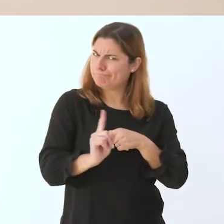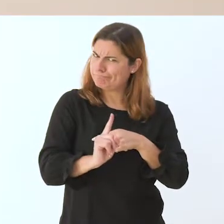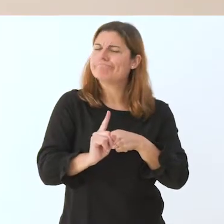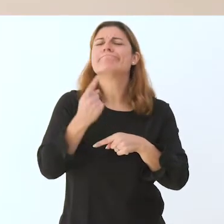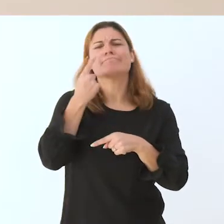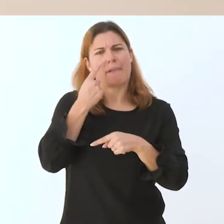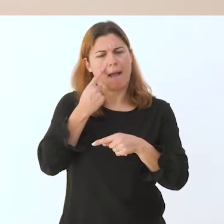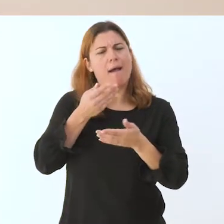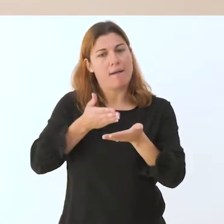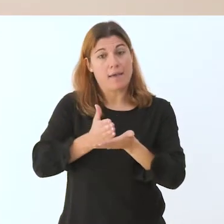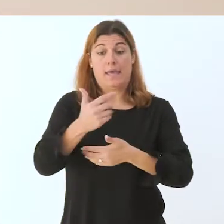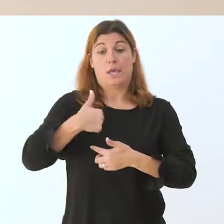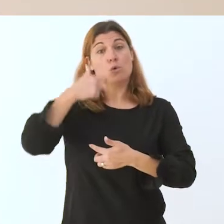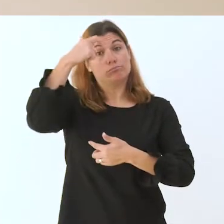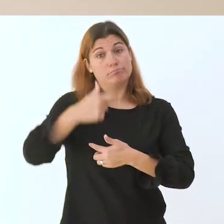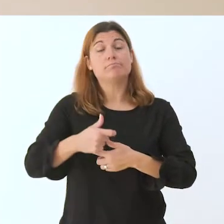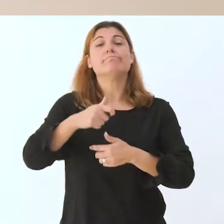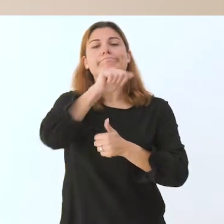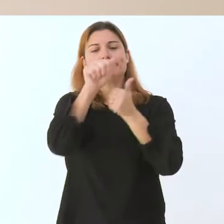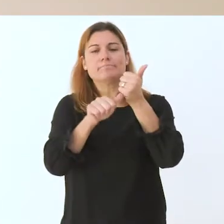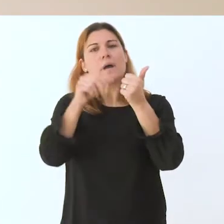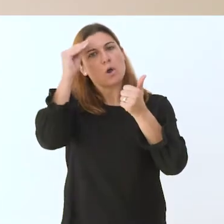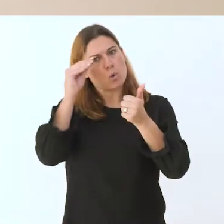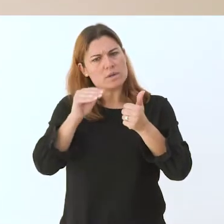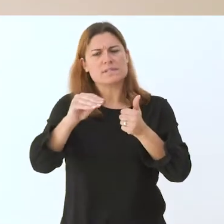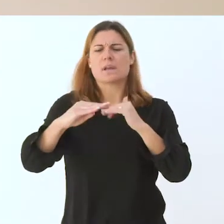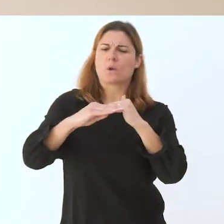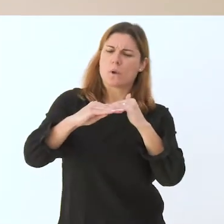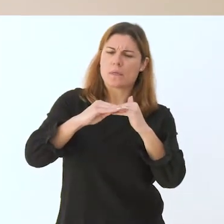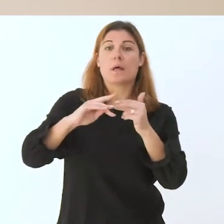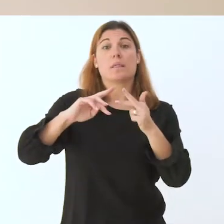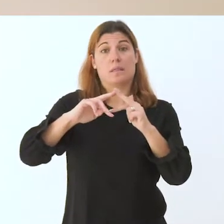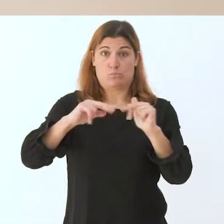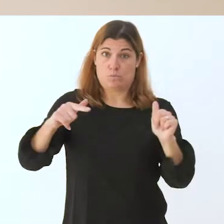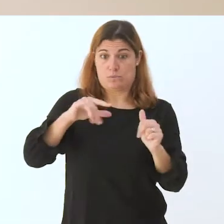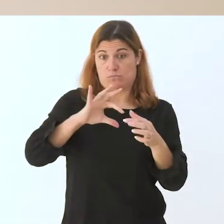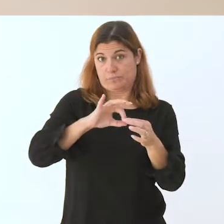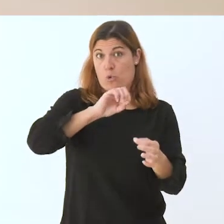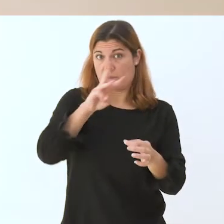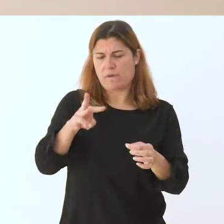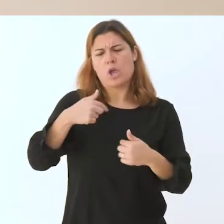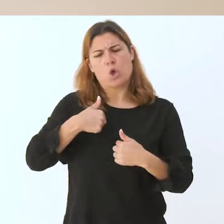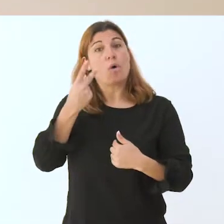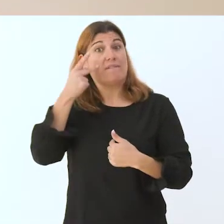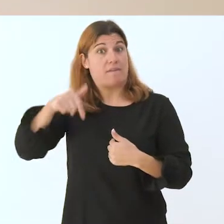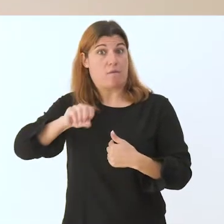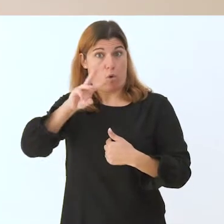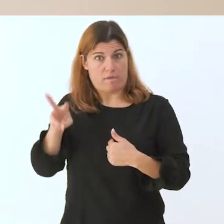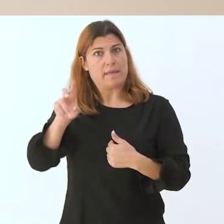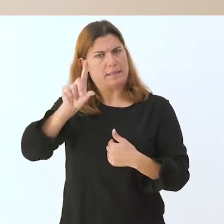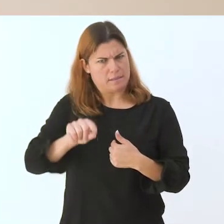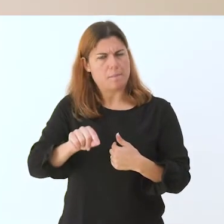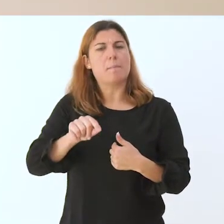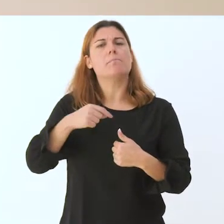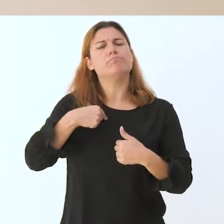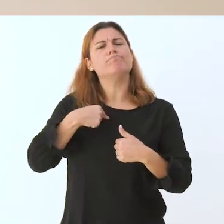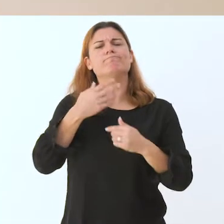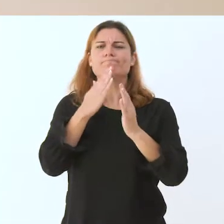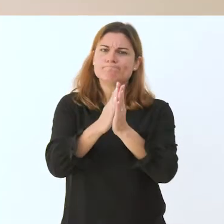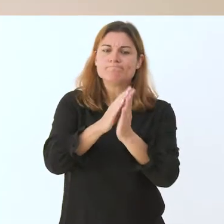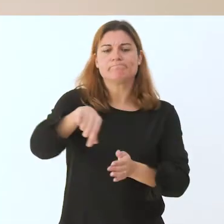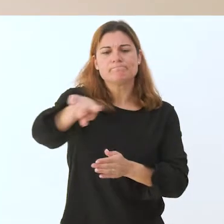nesta semana. Bem pelo contrário, como Conselheira Municipal para a Igualdade e Munícipe, lanço o apelo a cada